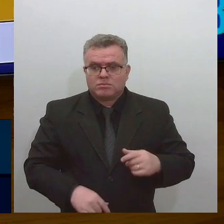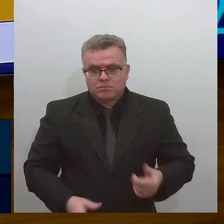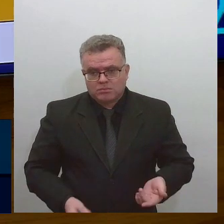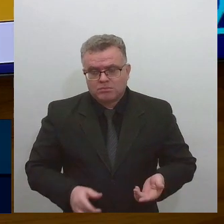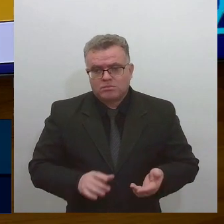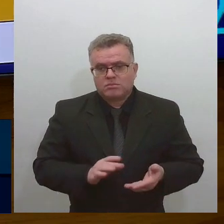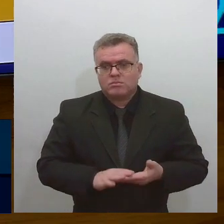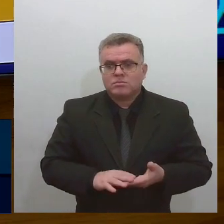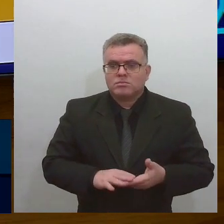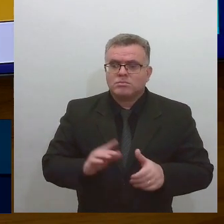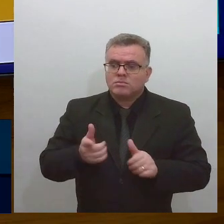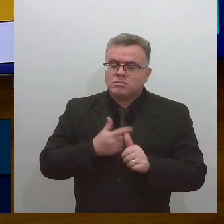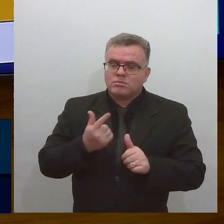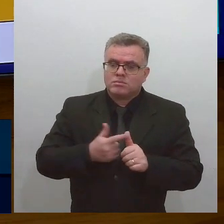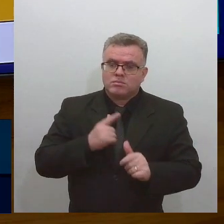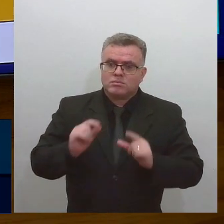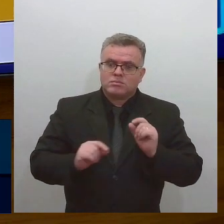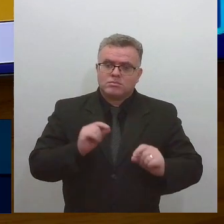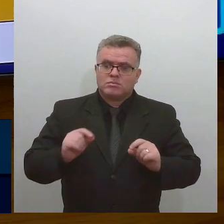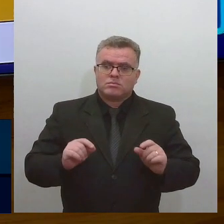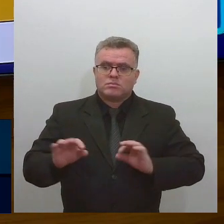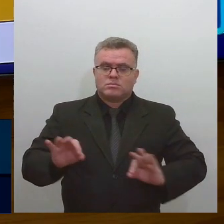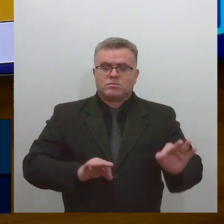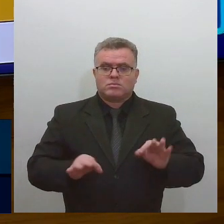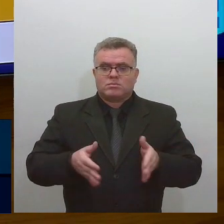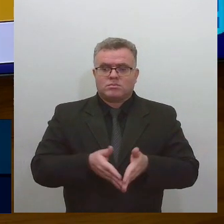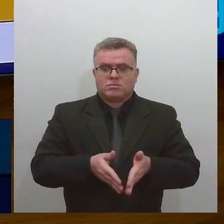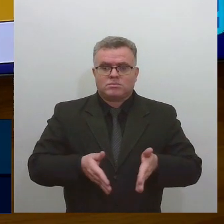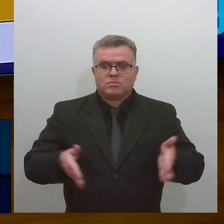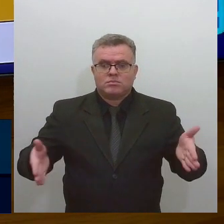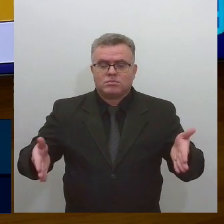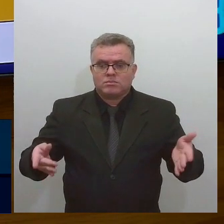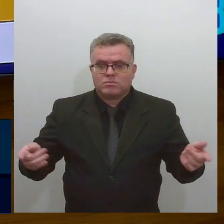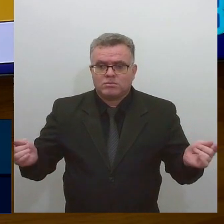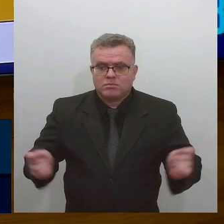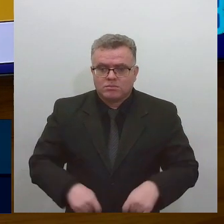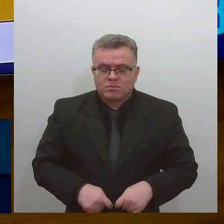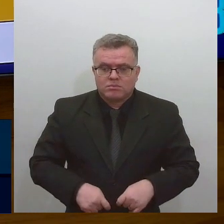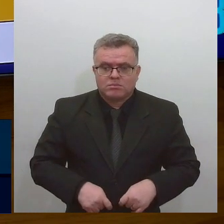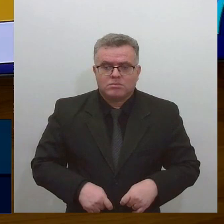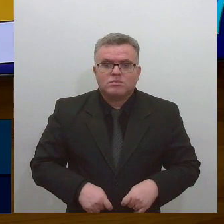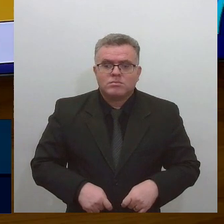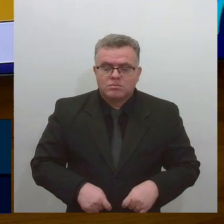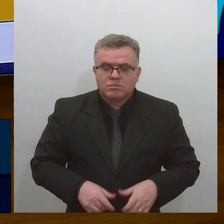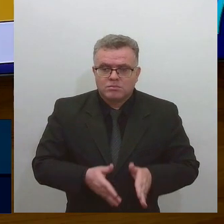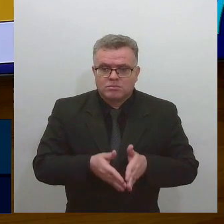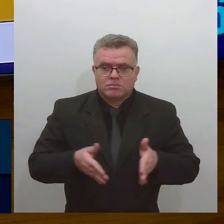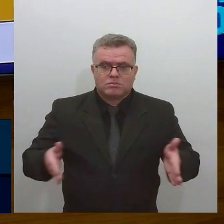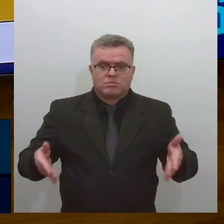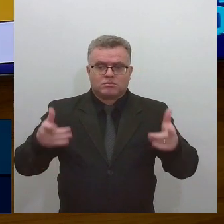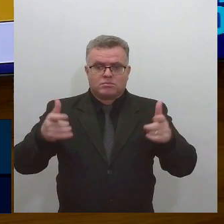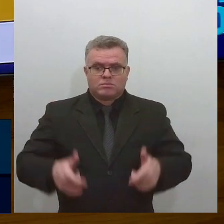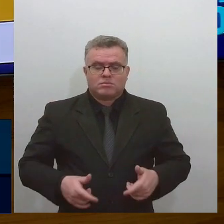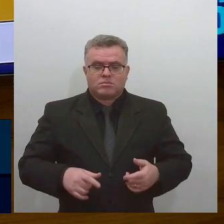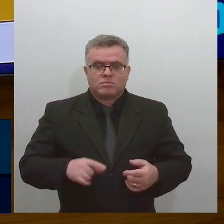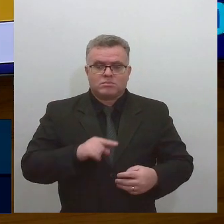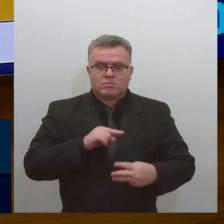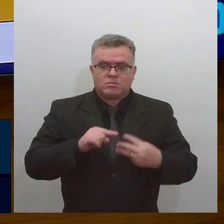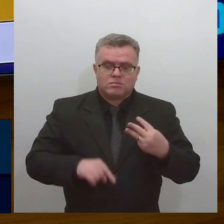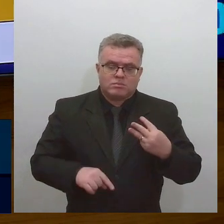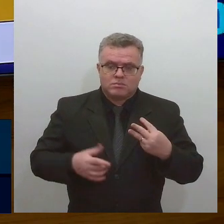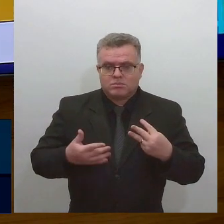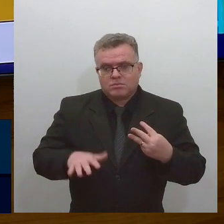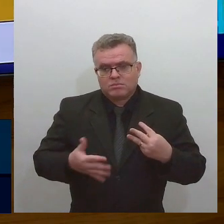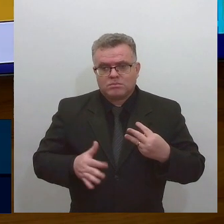ampliação de capacidade da rodovia nesses seis vai dar mais ou menos uns 6 Km pouco pouco menos de 6